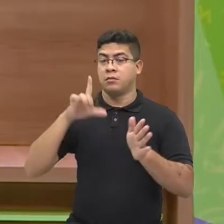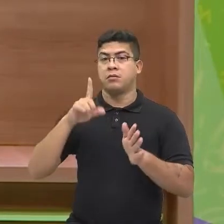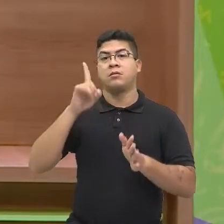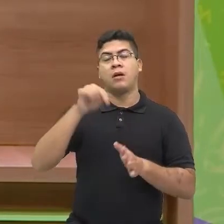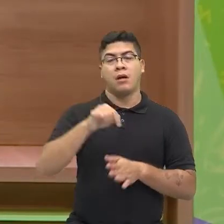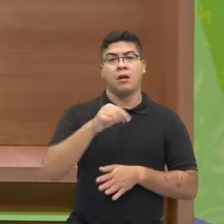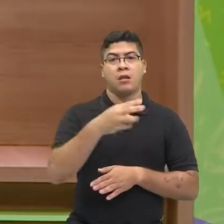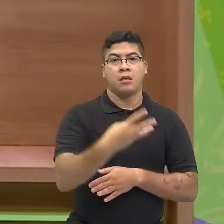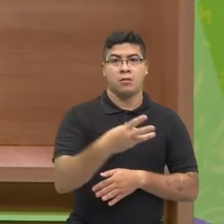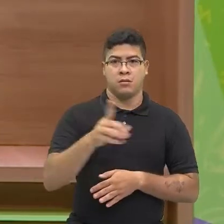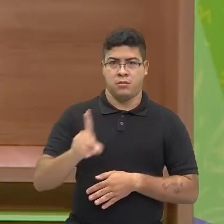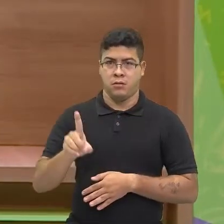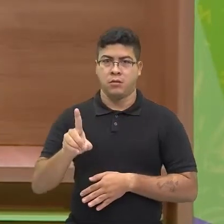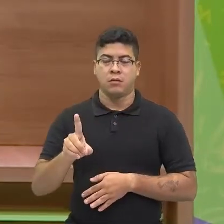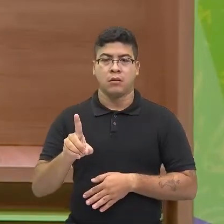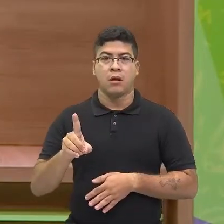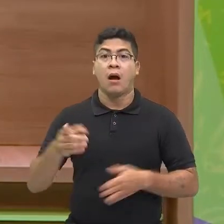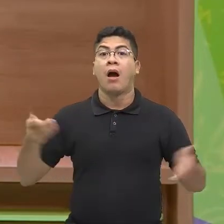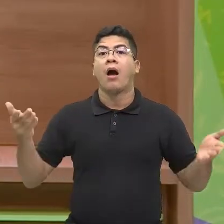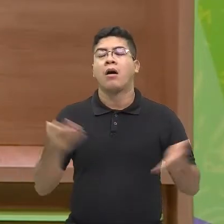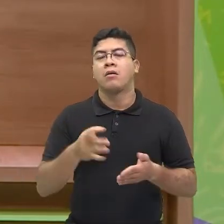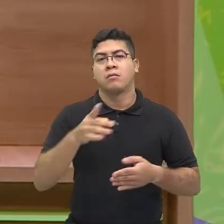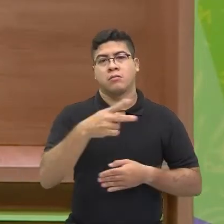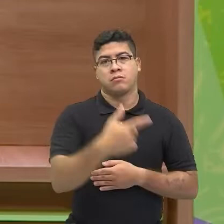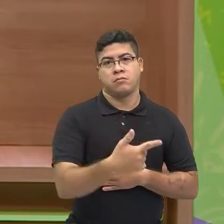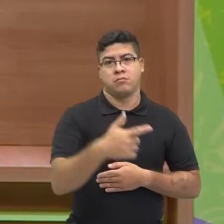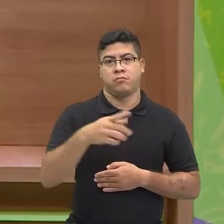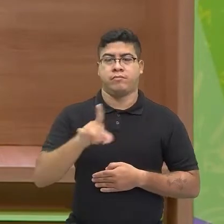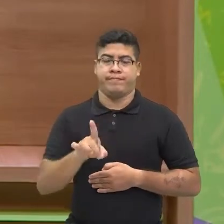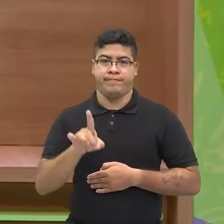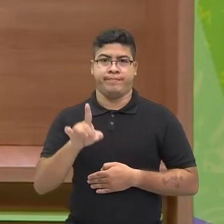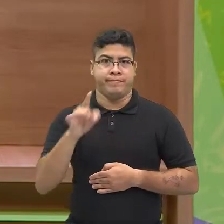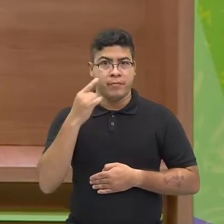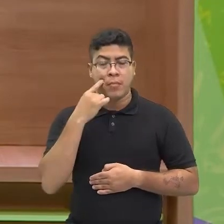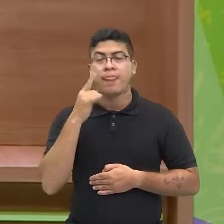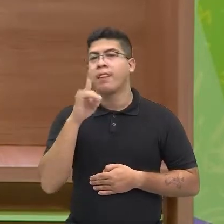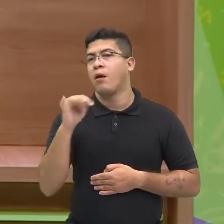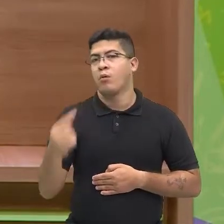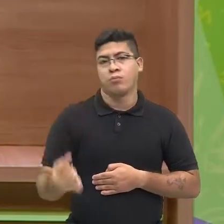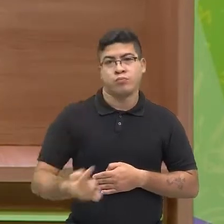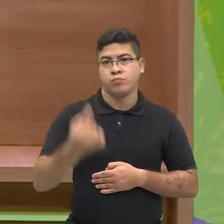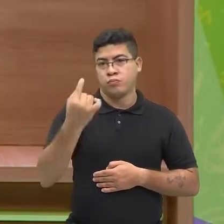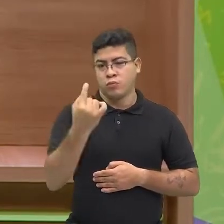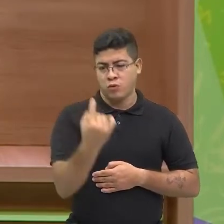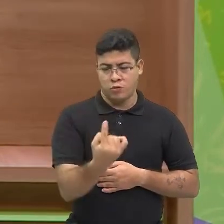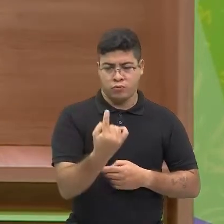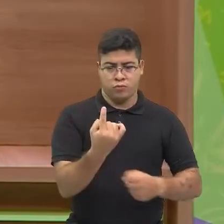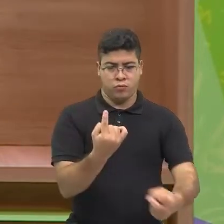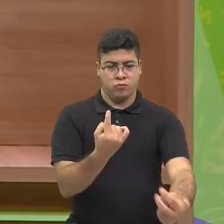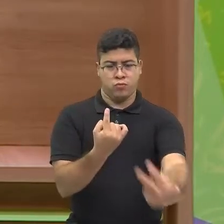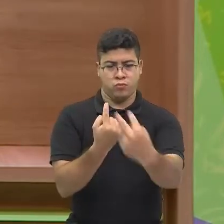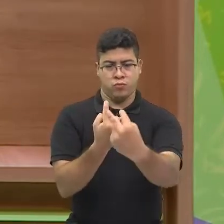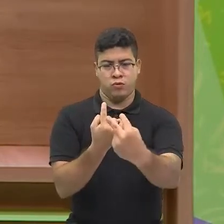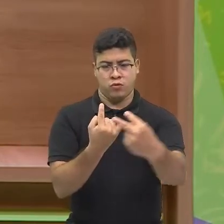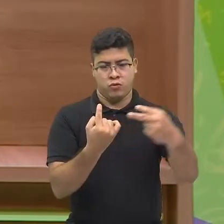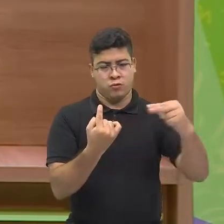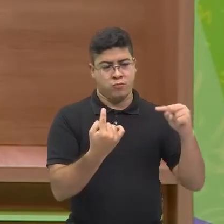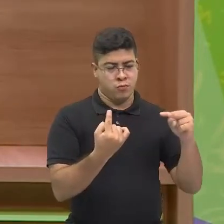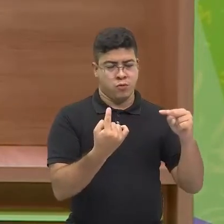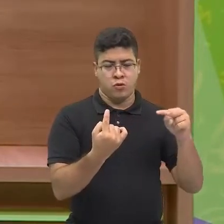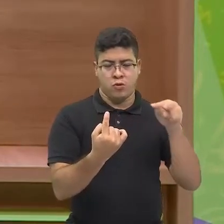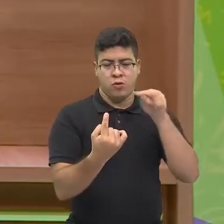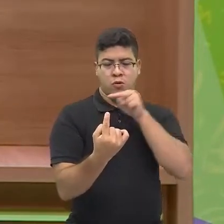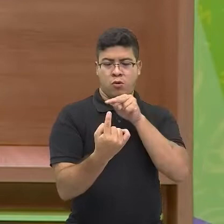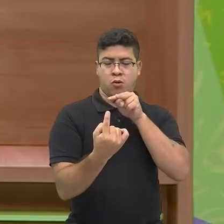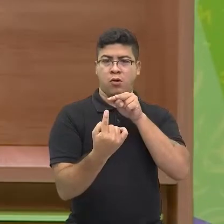eu represento uma pessoa em um único plano, visto de frente, de lado, de